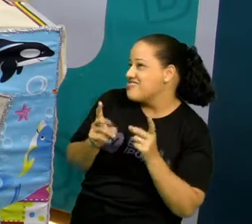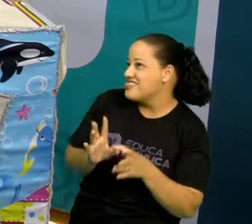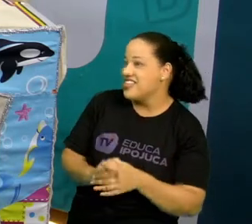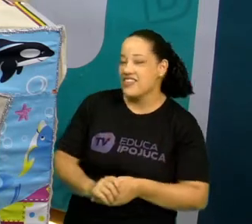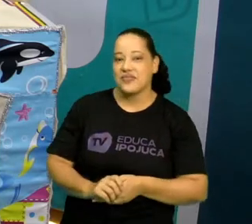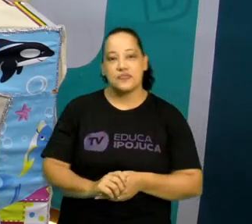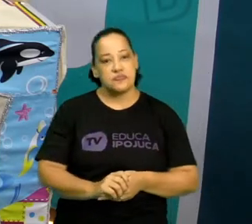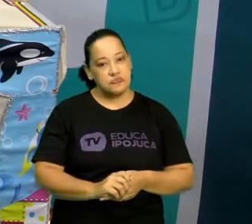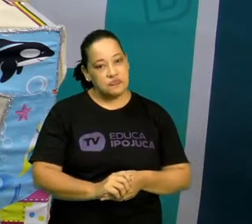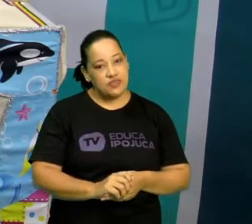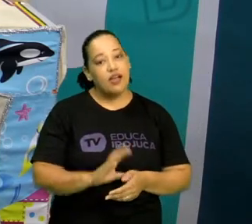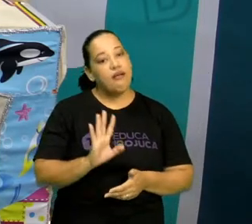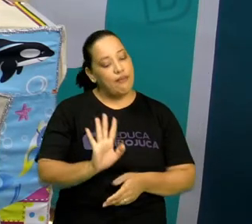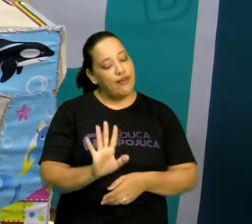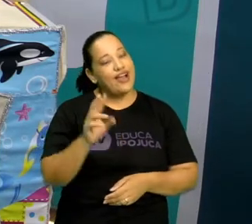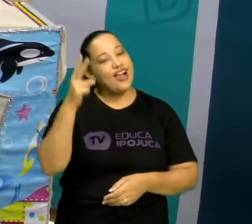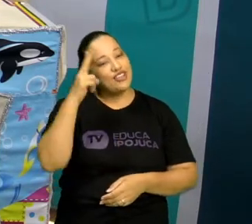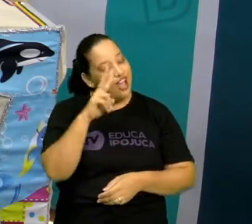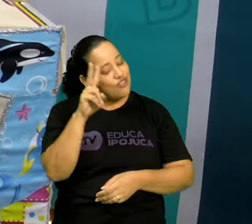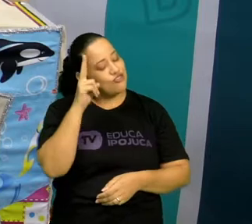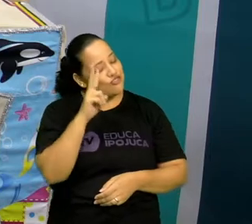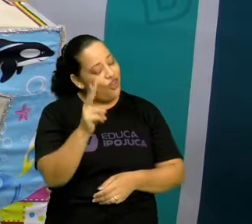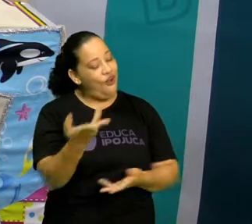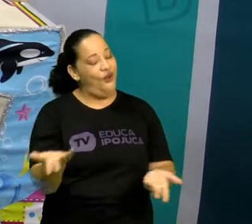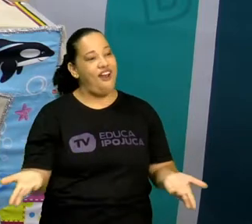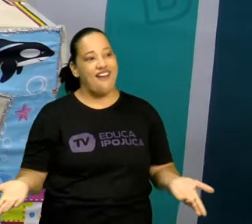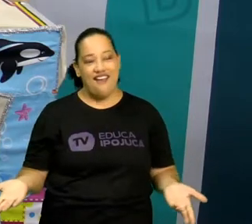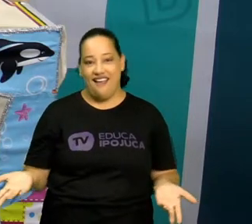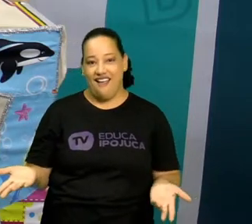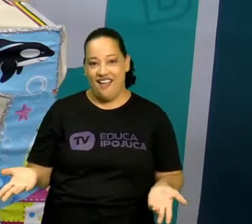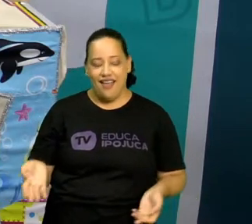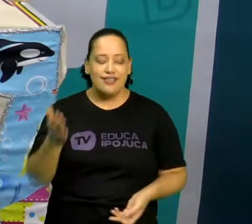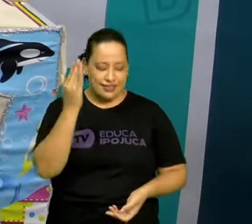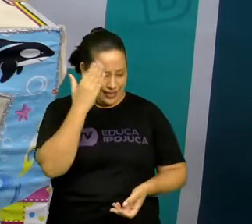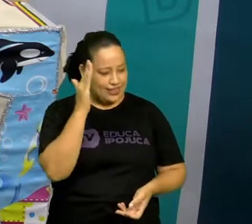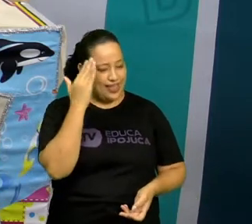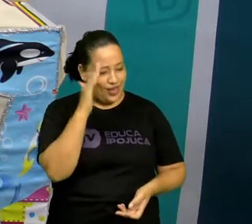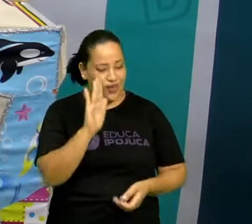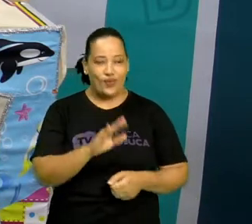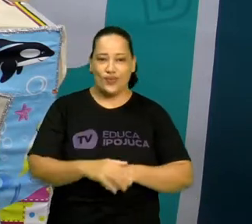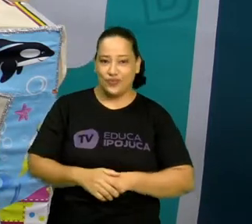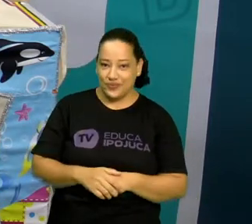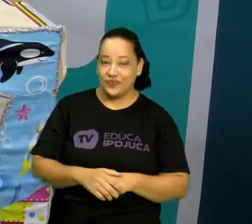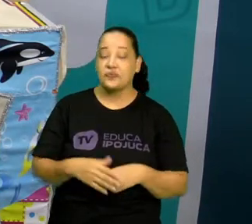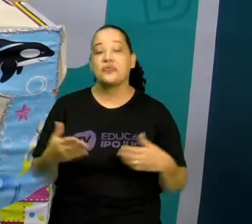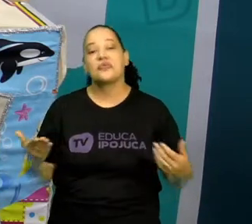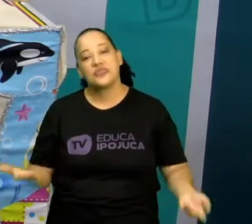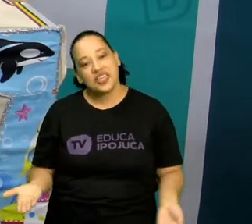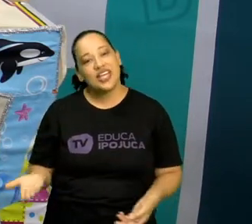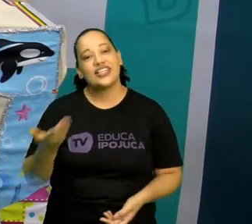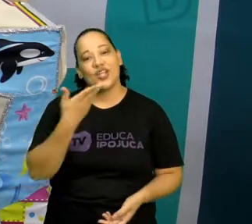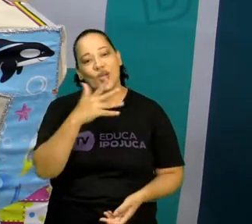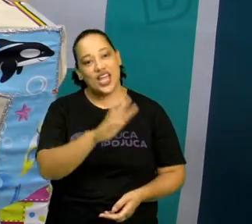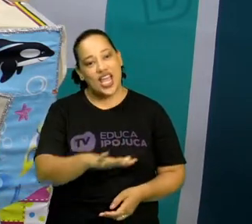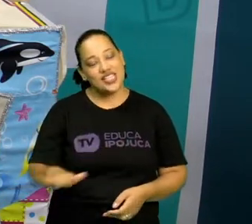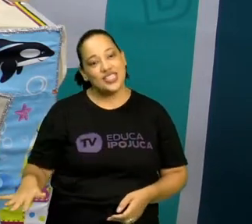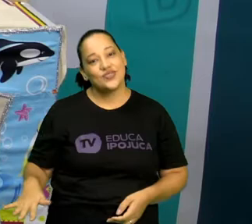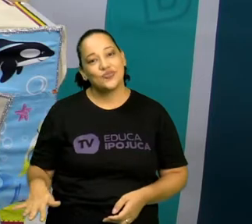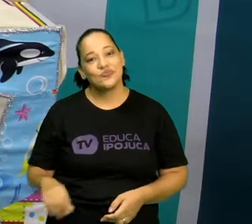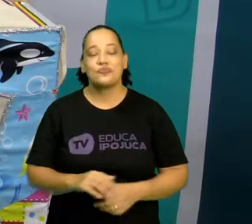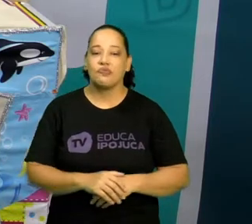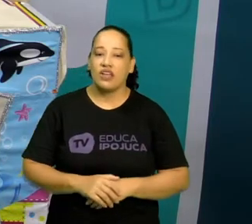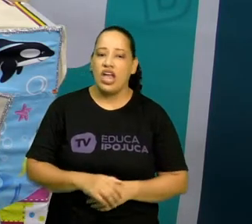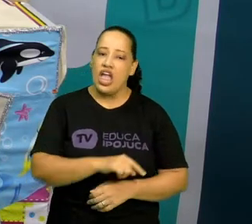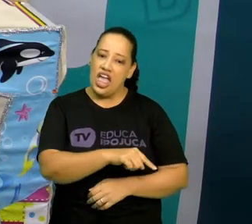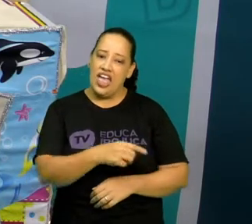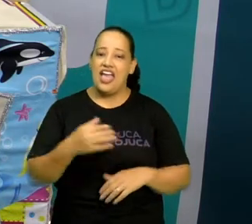história, leiturinha. Ah, tá certo. Na história. Entendesse? Entendi. Aí, crianças, eles ficou tão feliz, mas